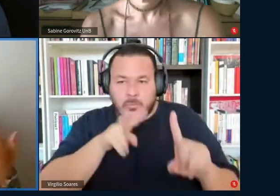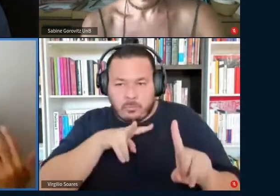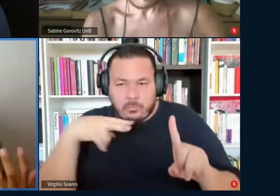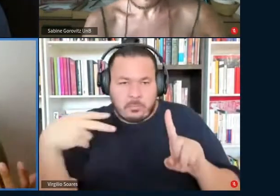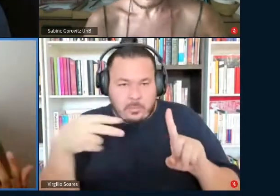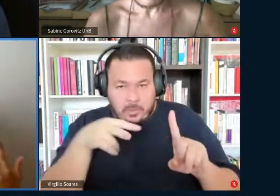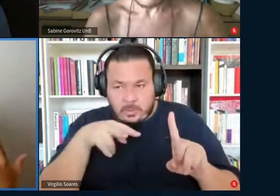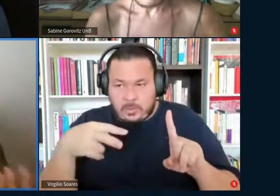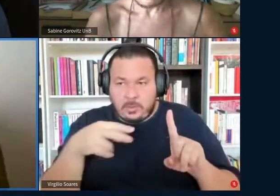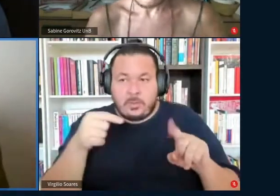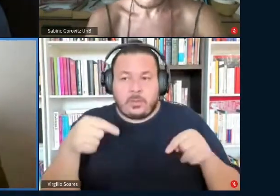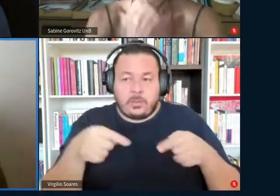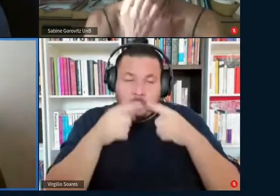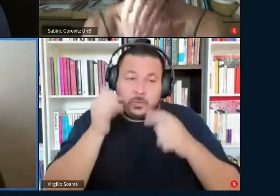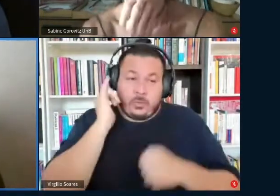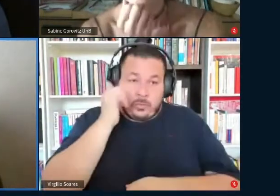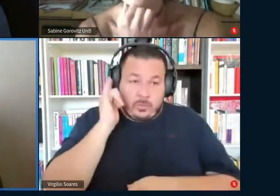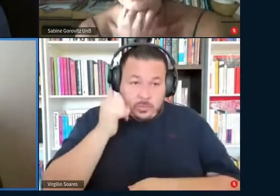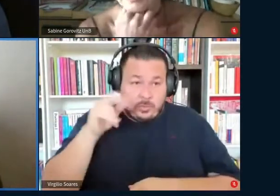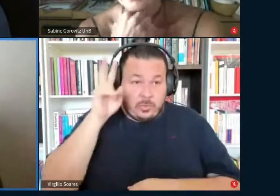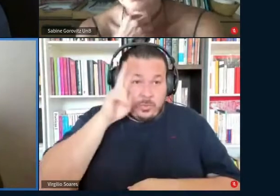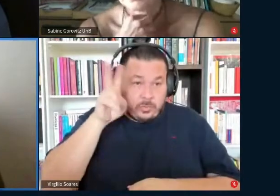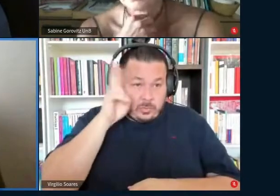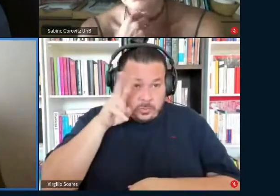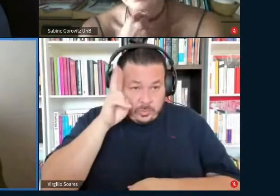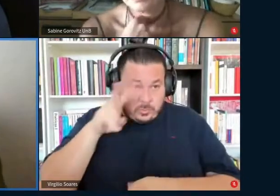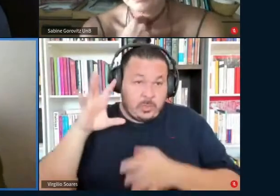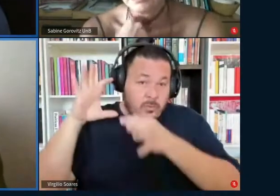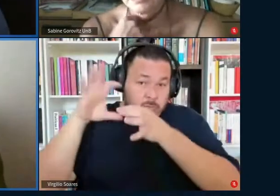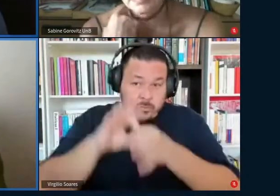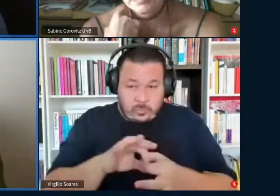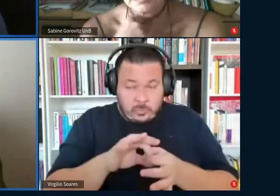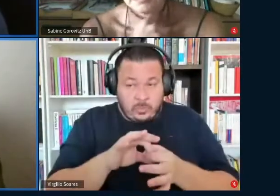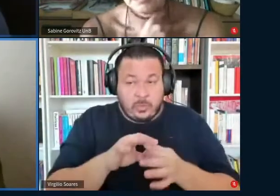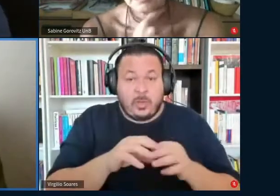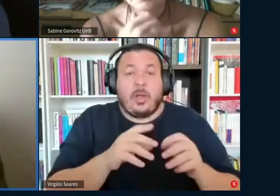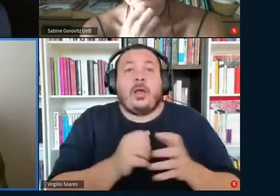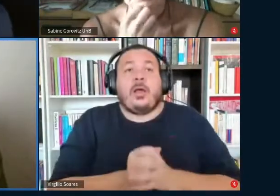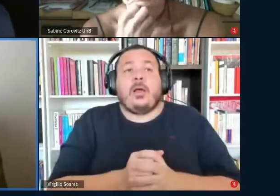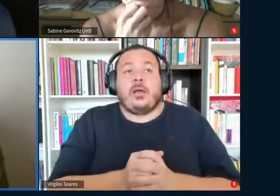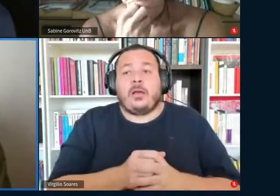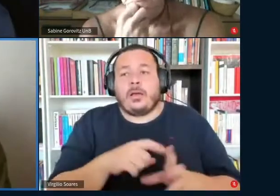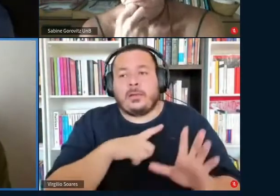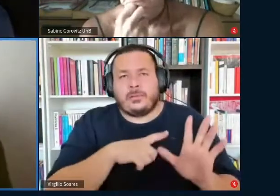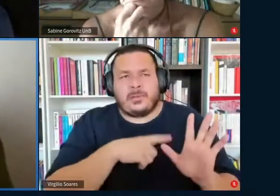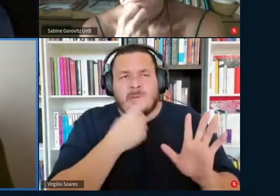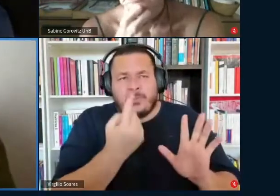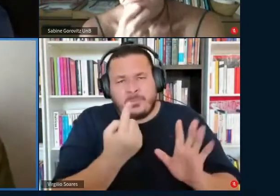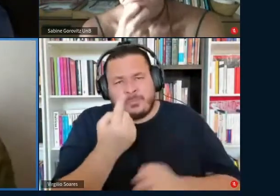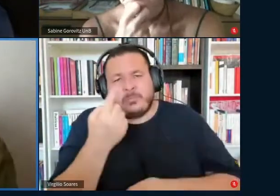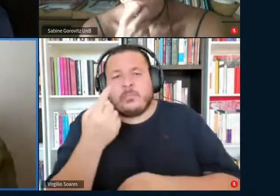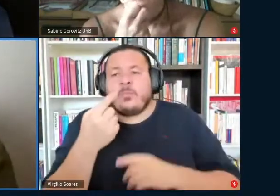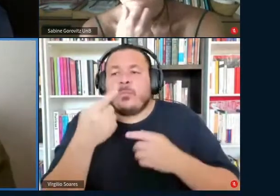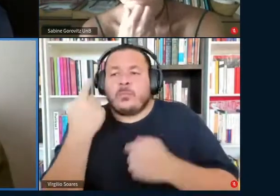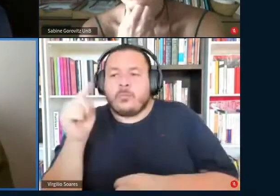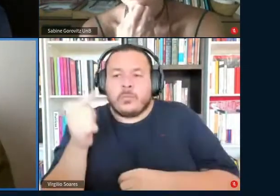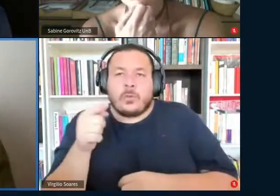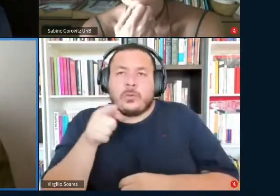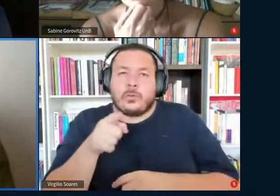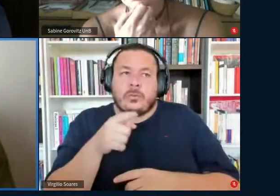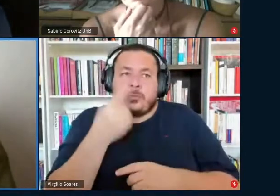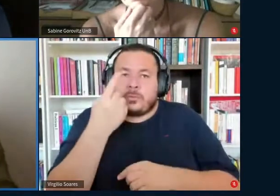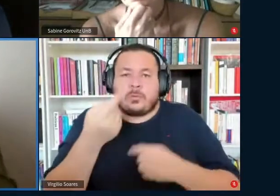do ponto de vista da narrativa histórica do seu contexto. E aí você tem um ponto que para mim é nevrálgico, que você traz só